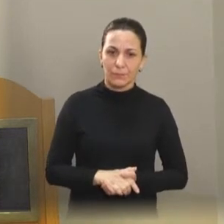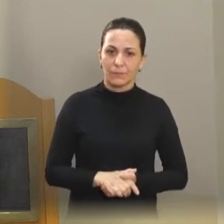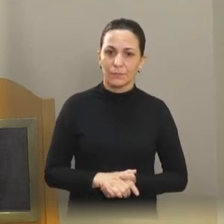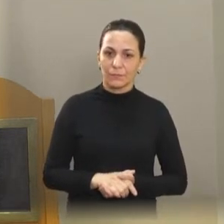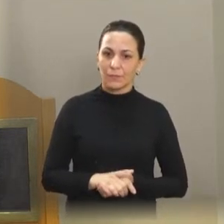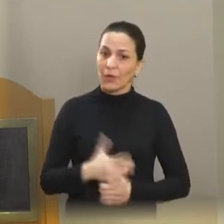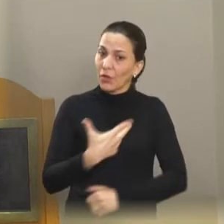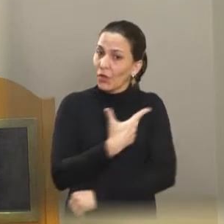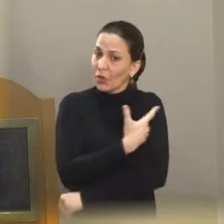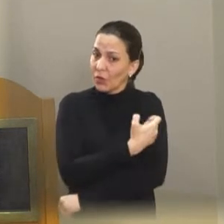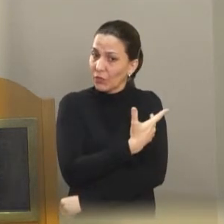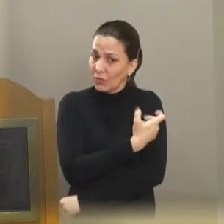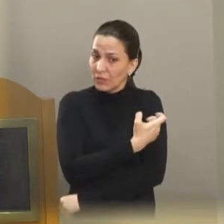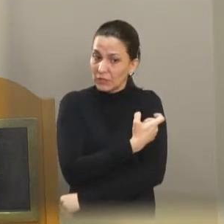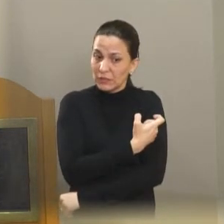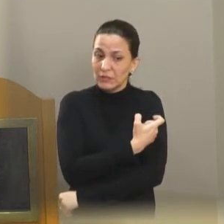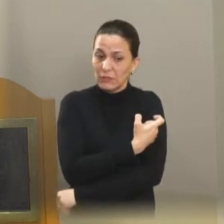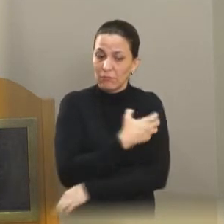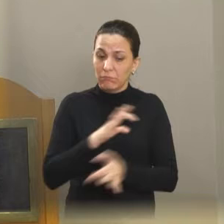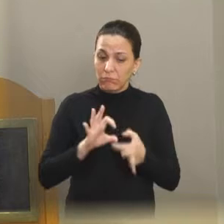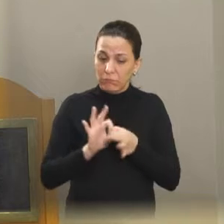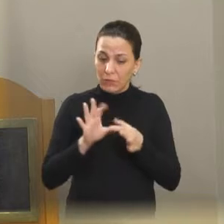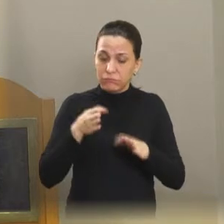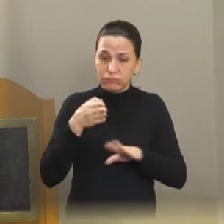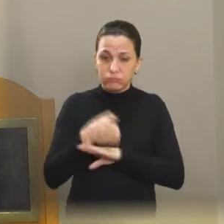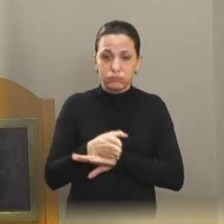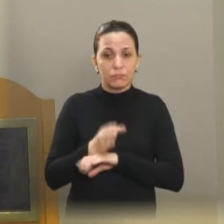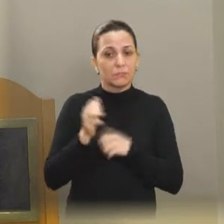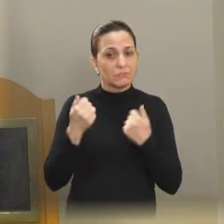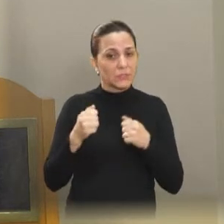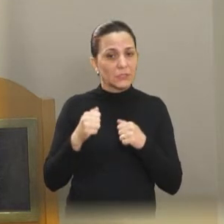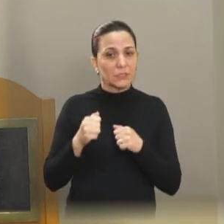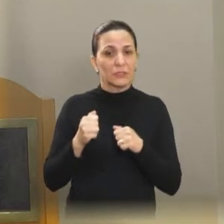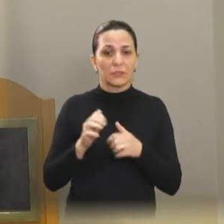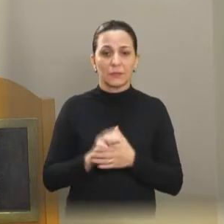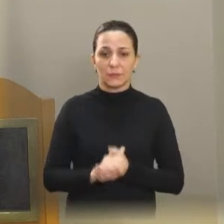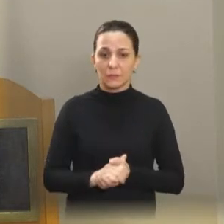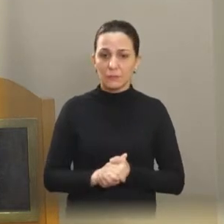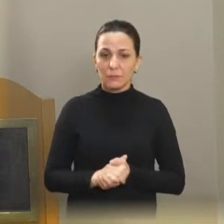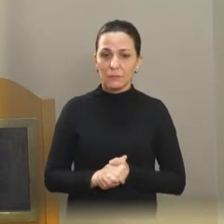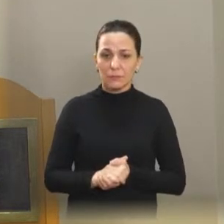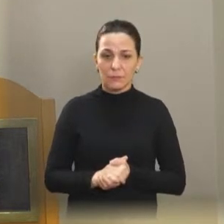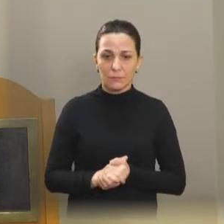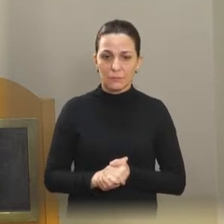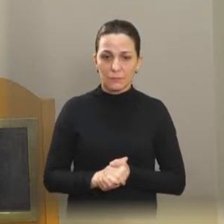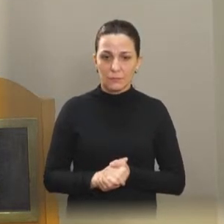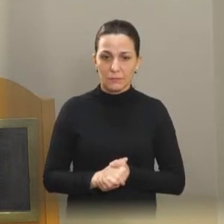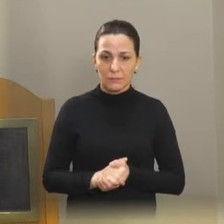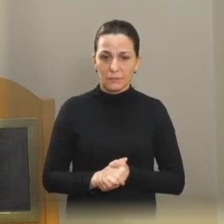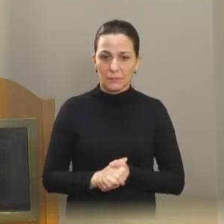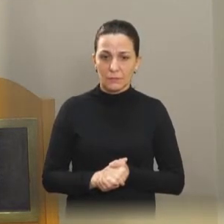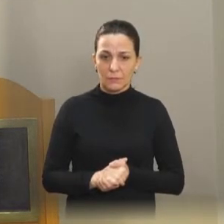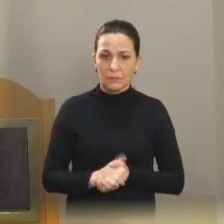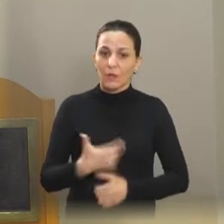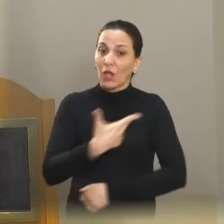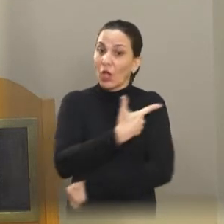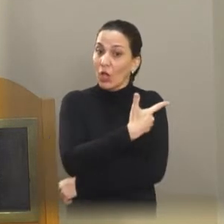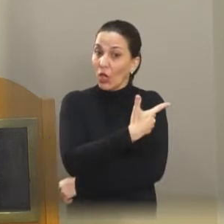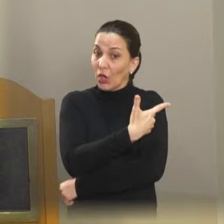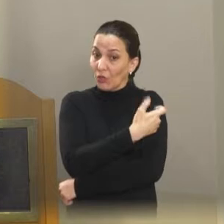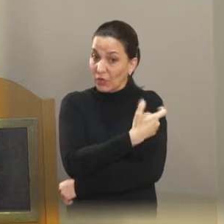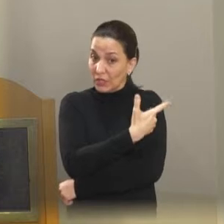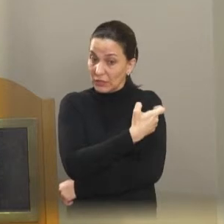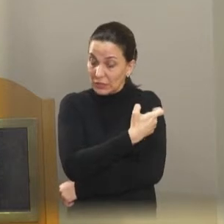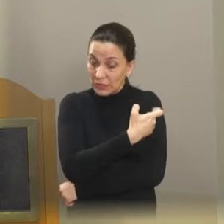deixando sendo que tem as vacinas Pioneiros aí e os dois e os dois tomar vacina e